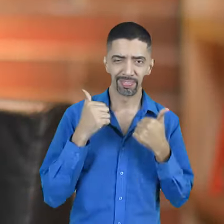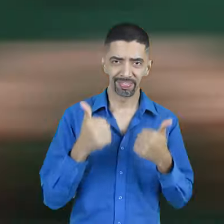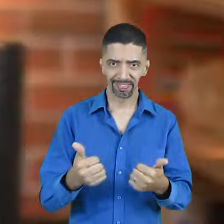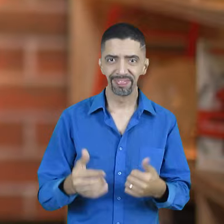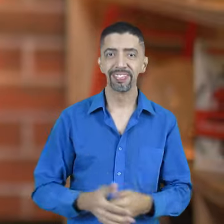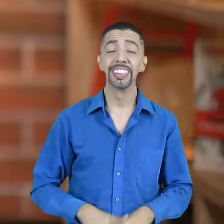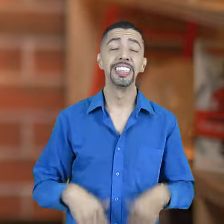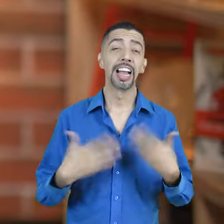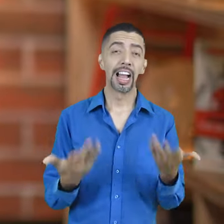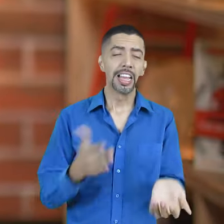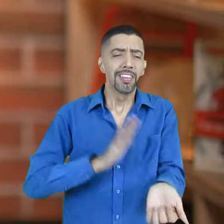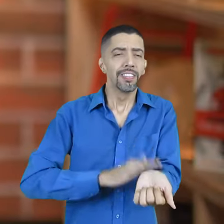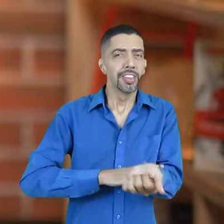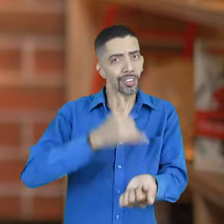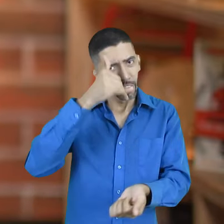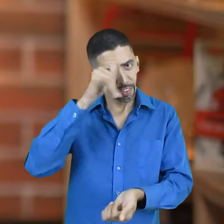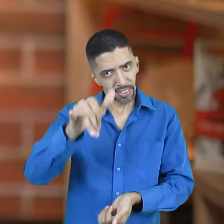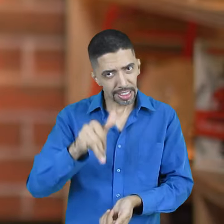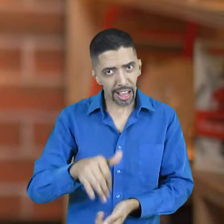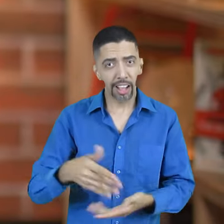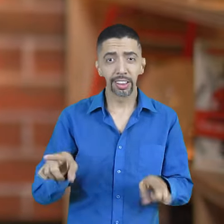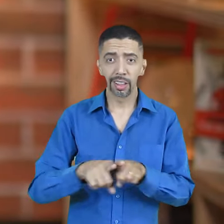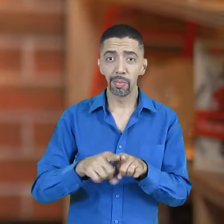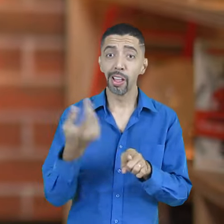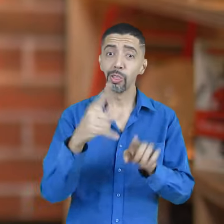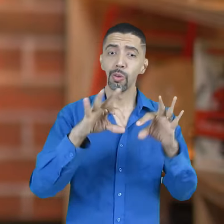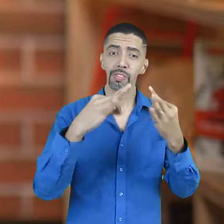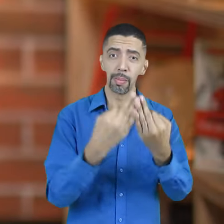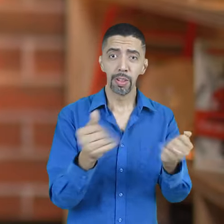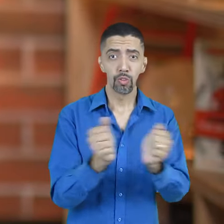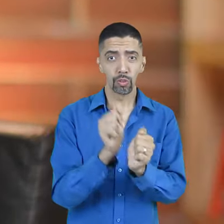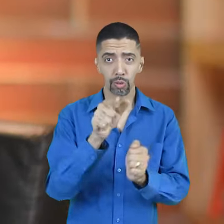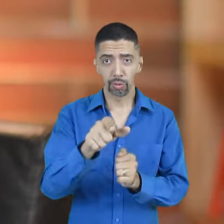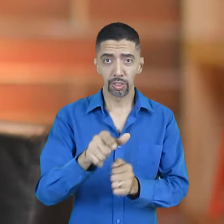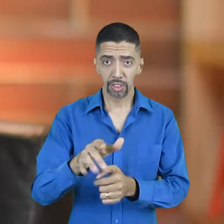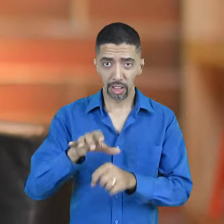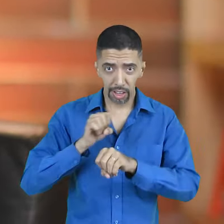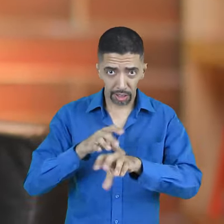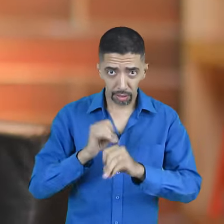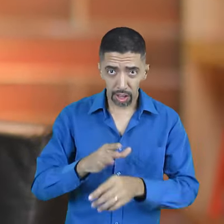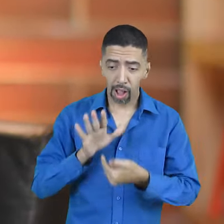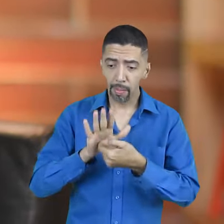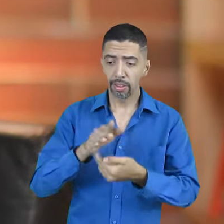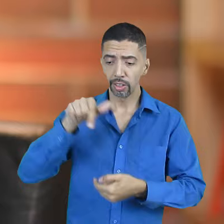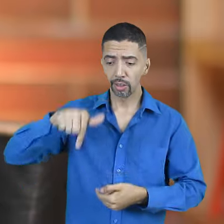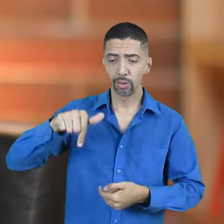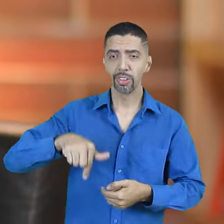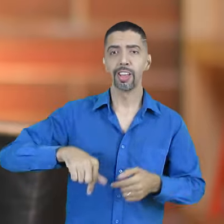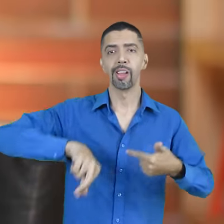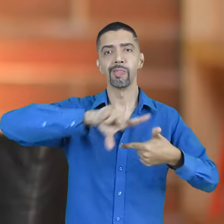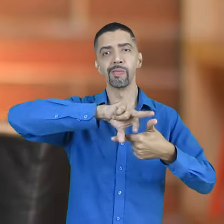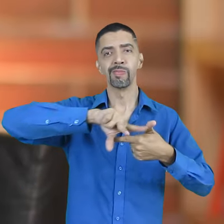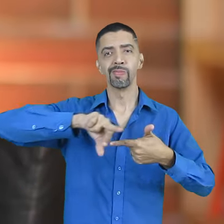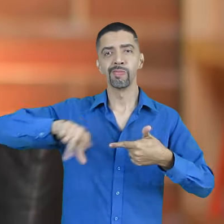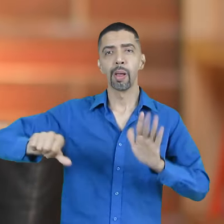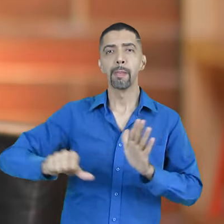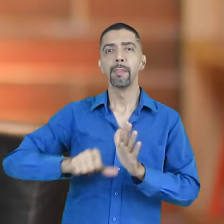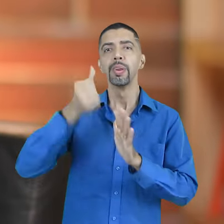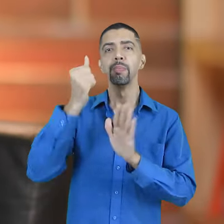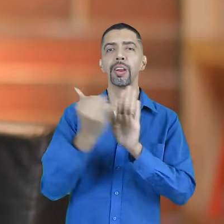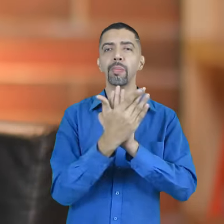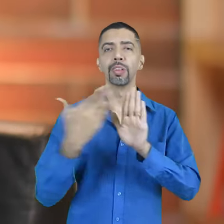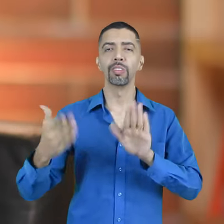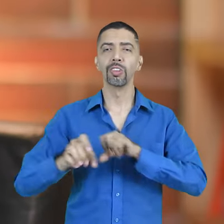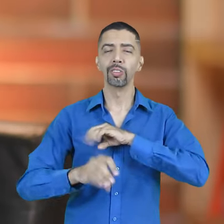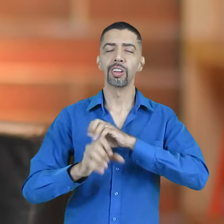ok? Para evitar de vez esses vícios e educar você e sua família, apresento o DFIX, a primeira plataforma de educação